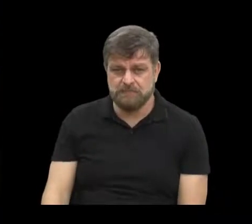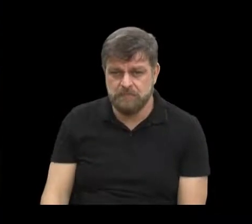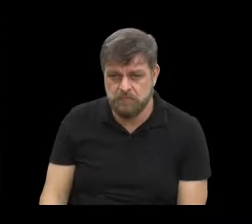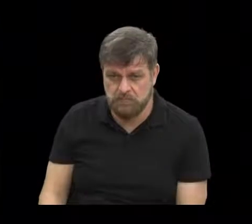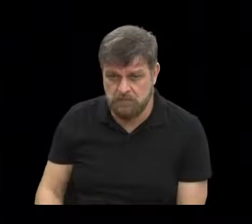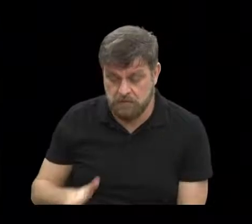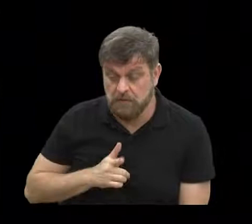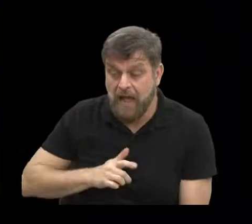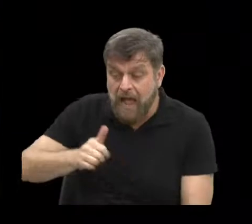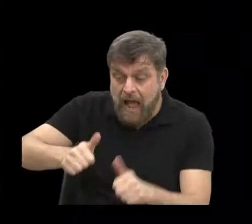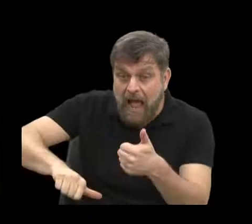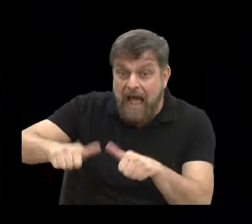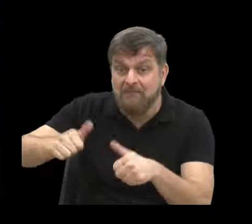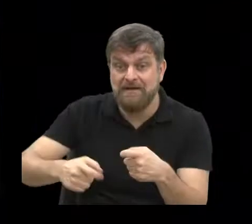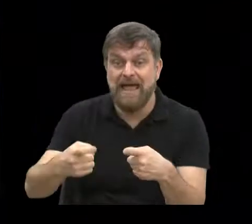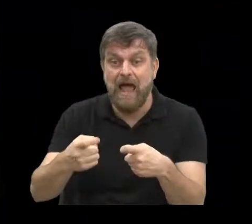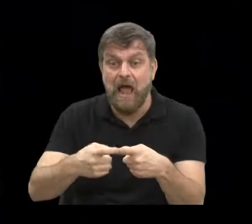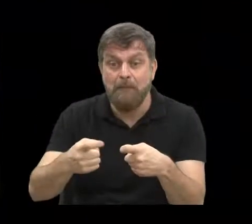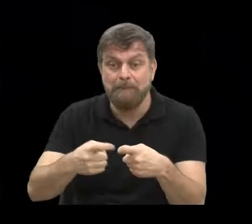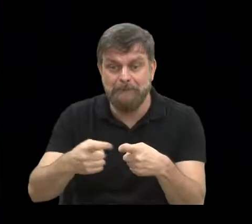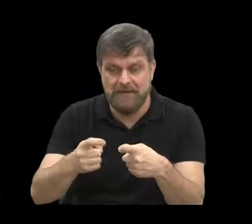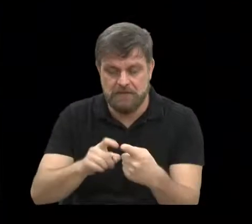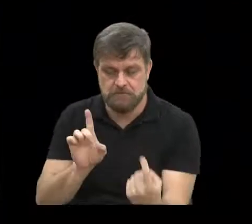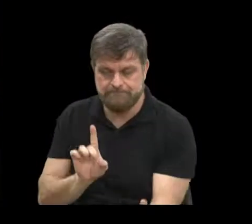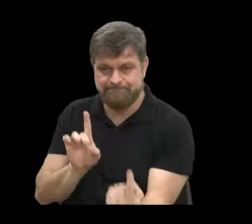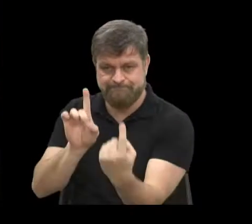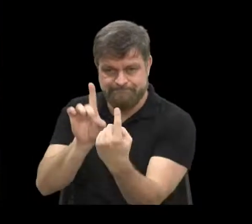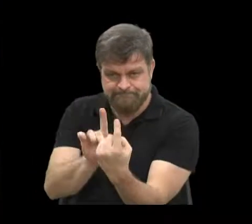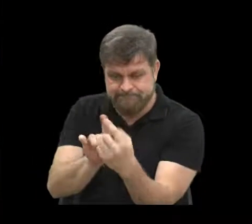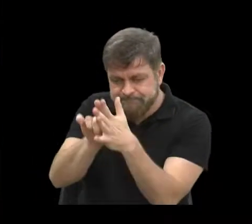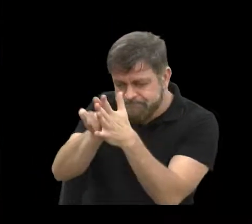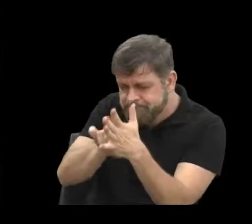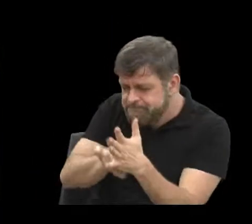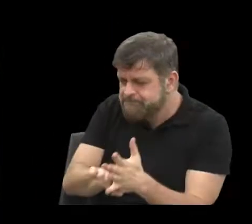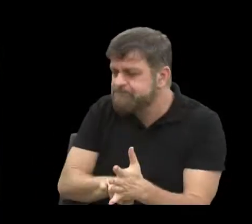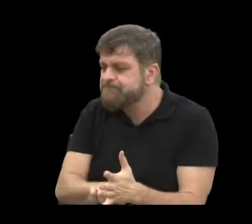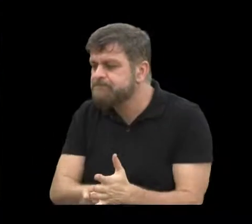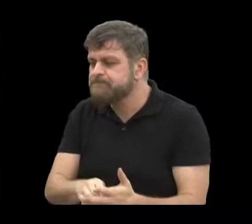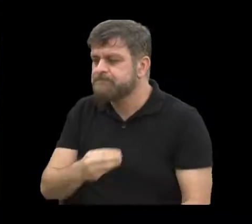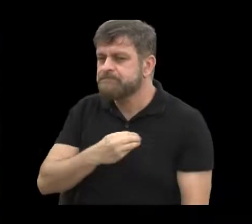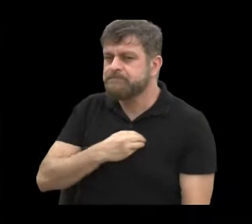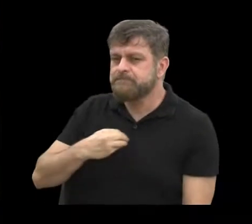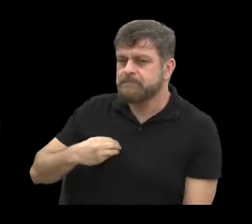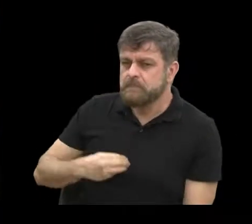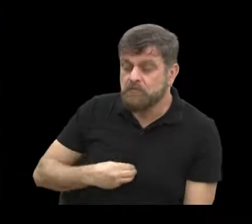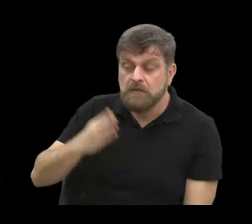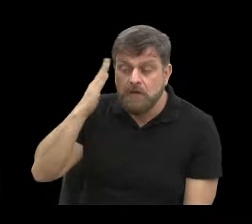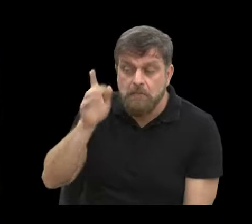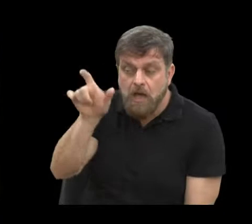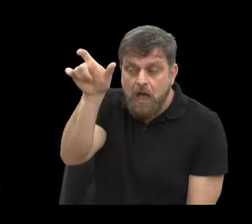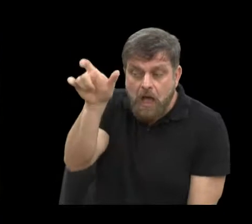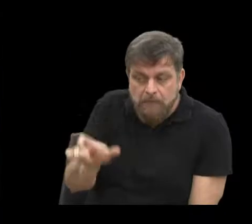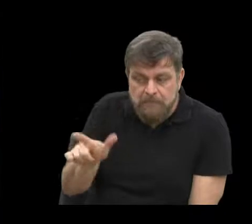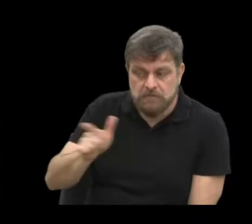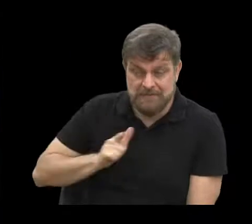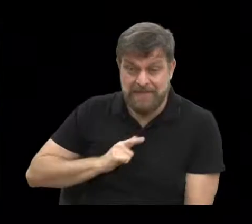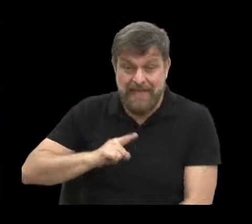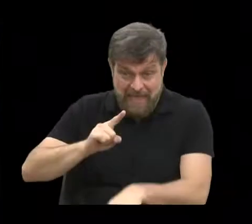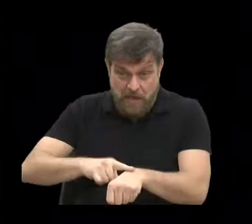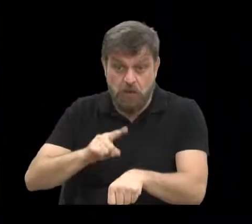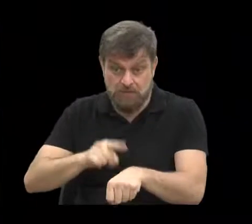a avaliação médica e social da pessoa com deficiência, que é uma das etapas, né, da fase